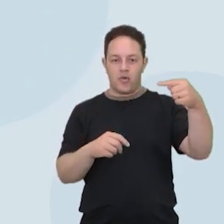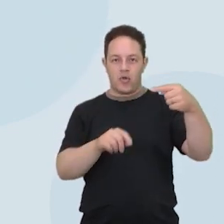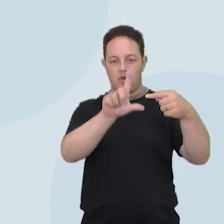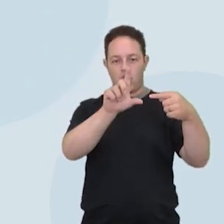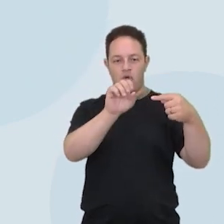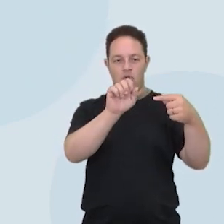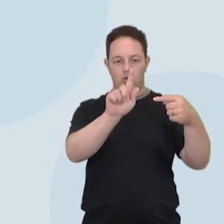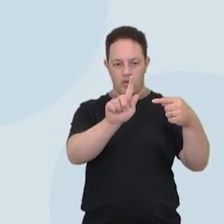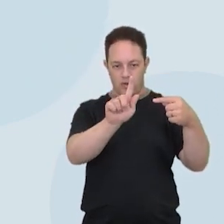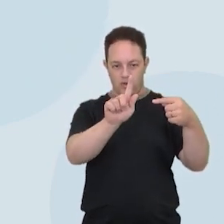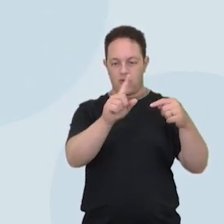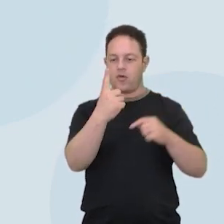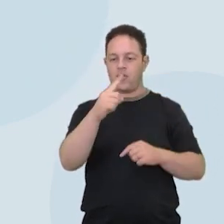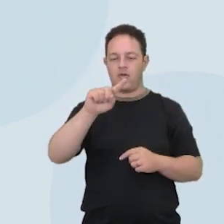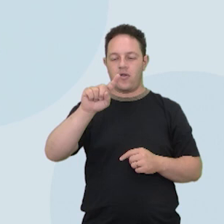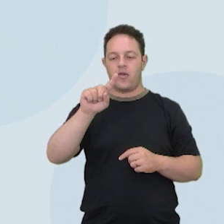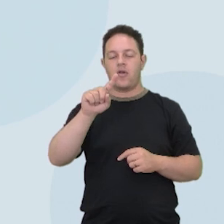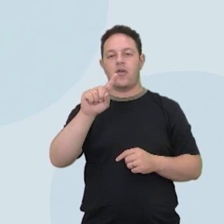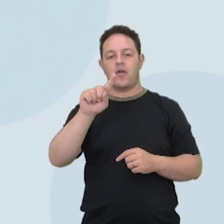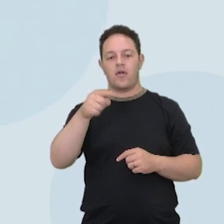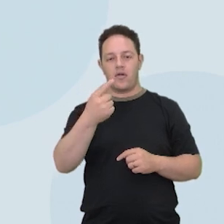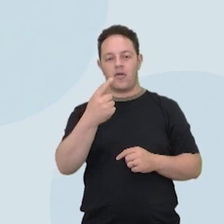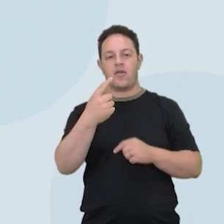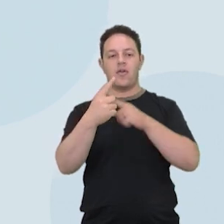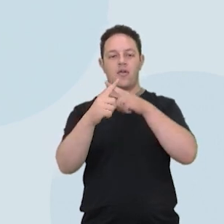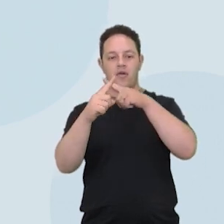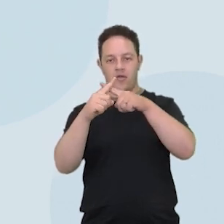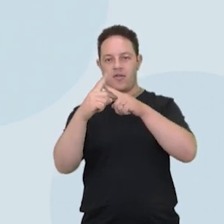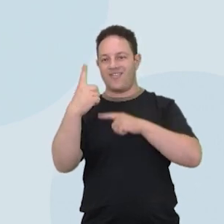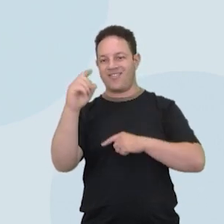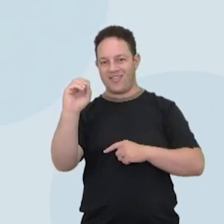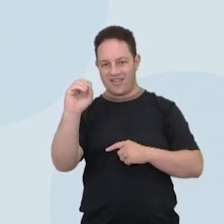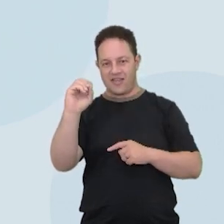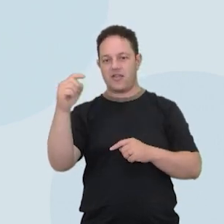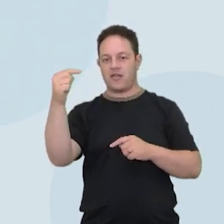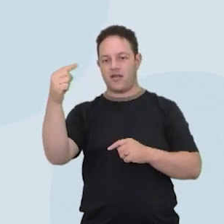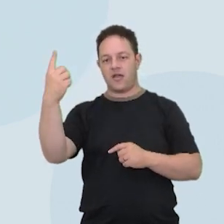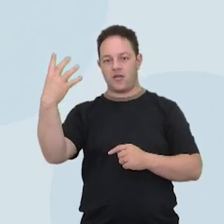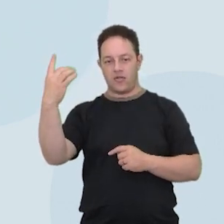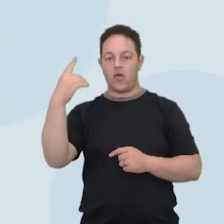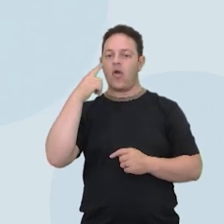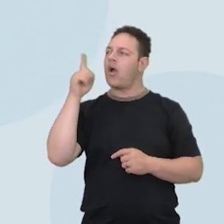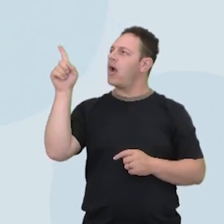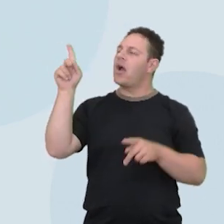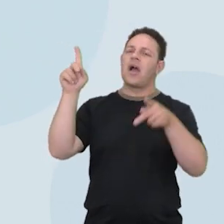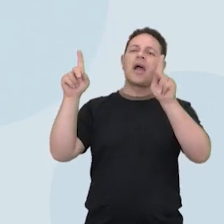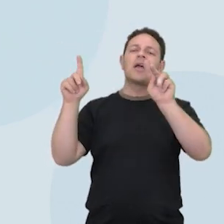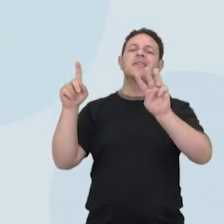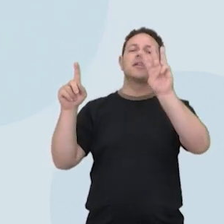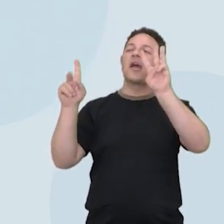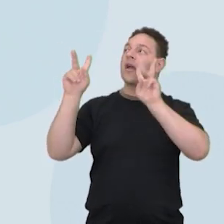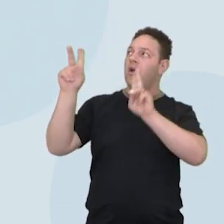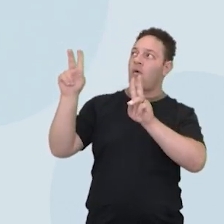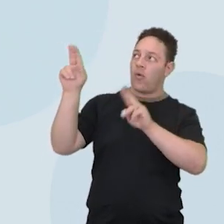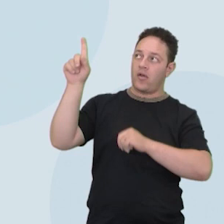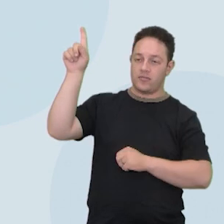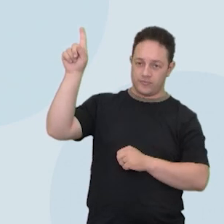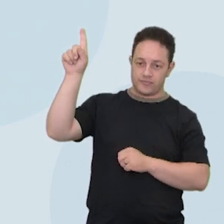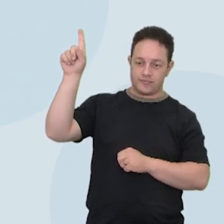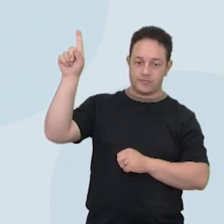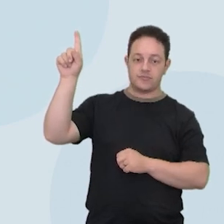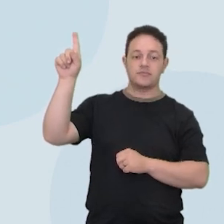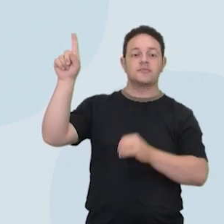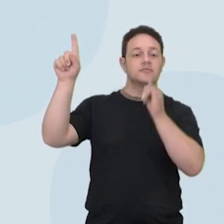10 a menos 14. E aí, olha só, o KW é isso aqui. Então, o que eu vou fazer? Eu vou trazer aqui o